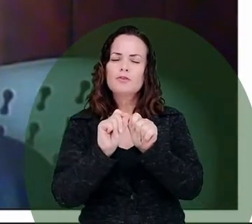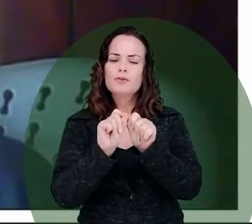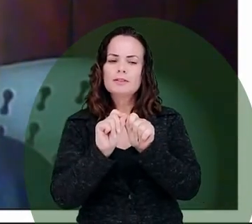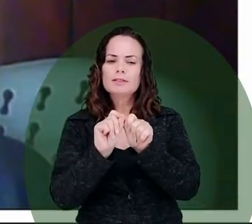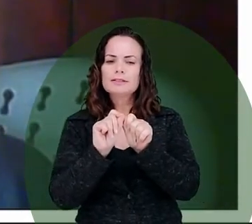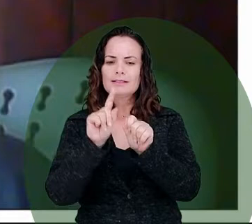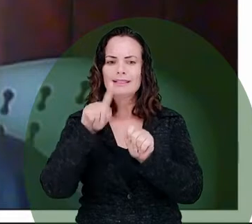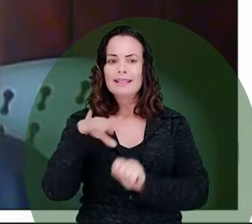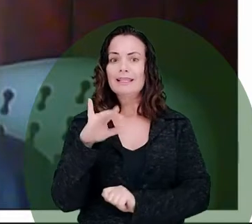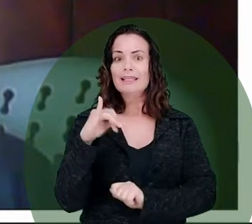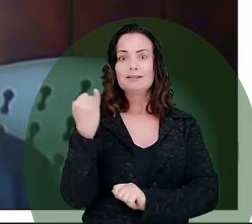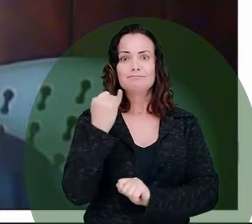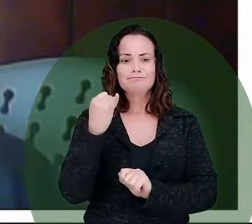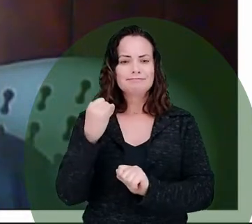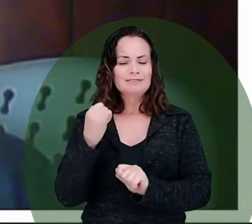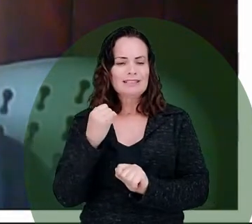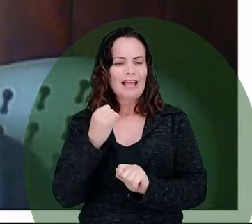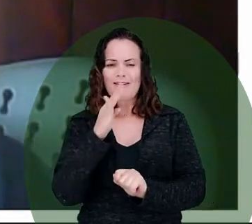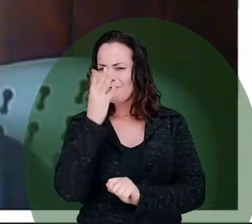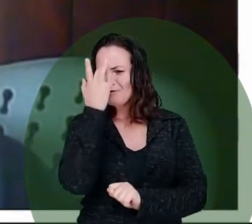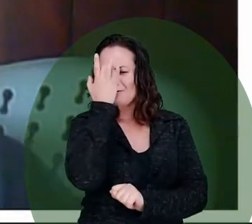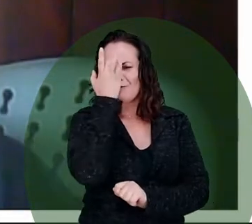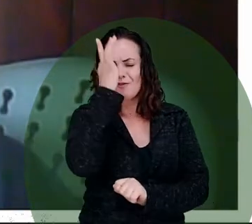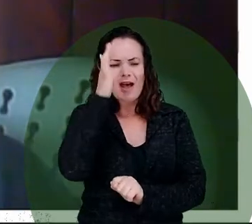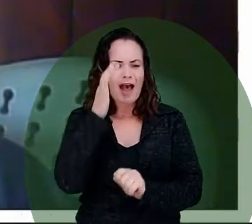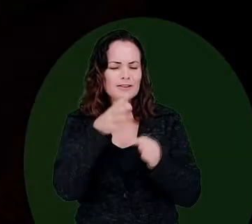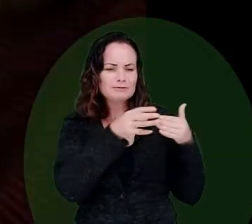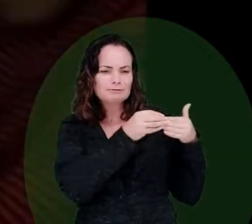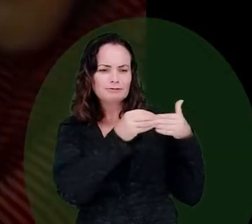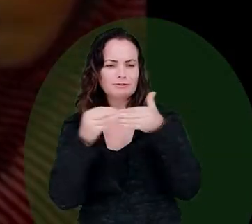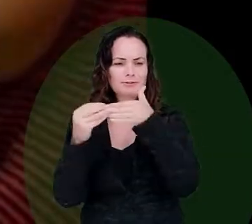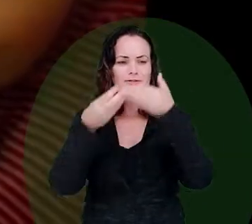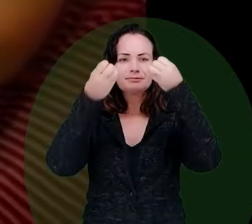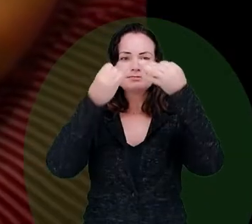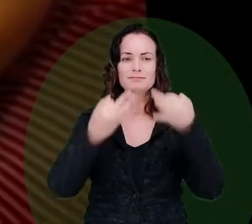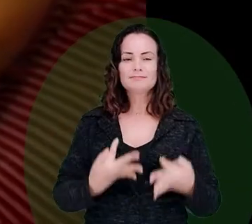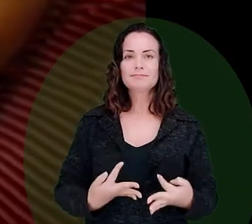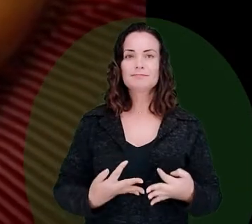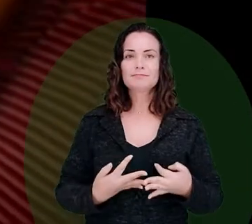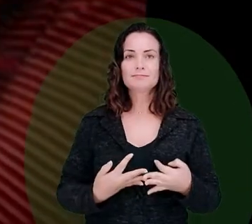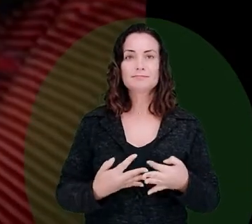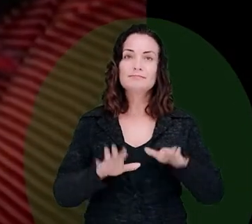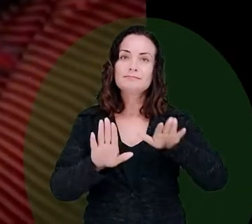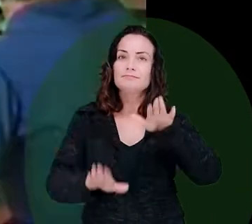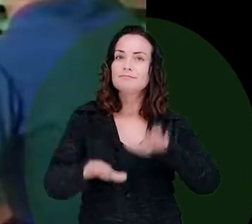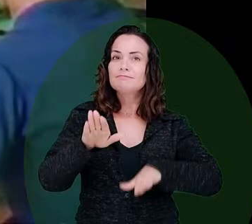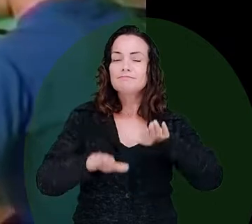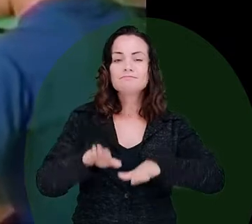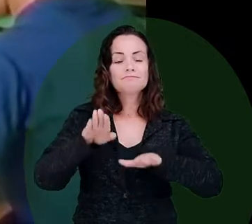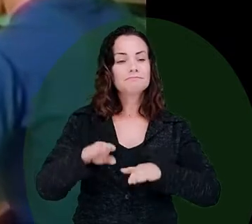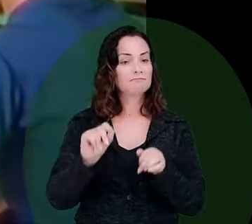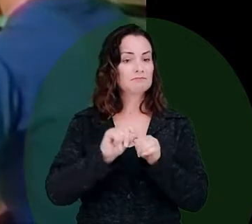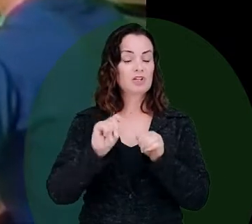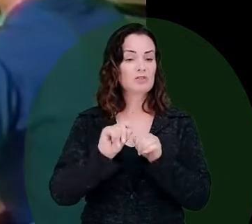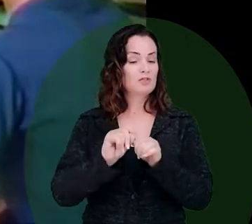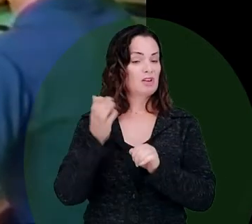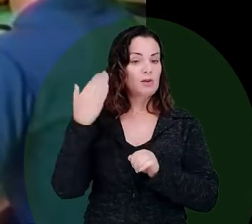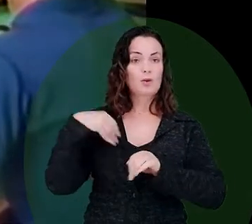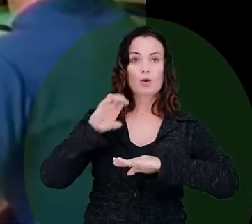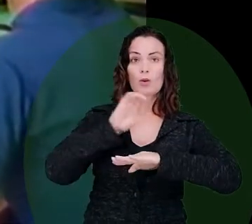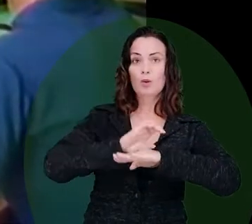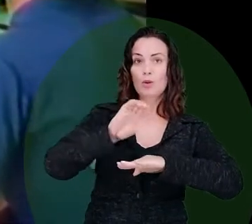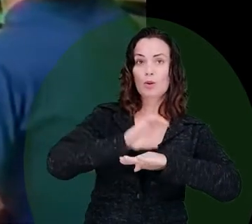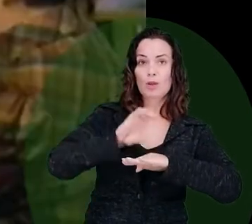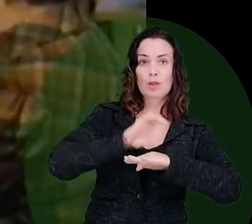que é extremamente intuitiva e extremamente descritiva. Talvez eu não tivesse feito o curso